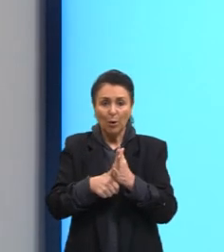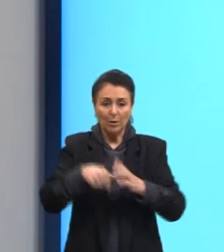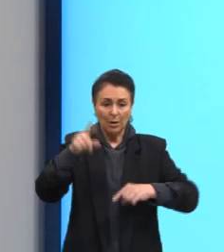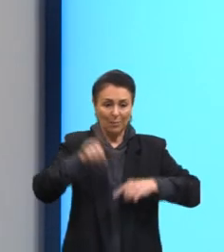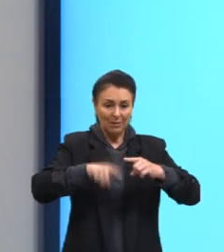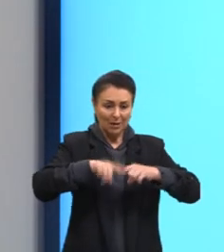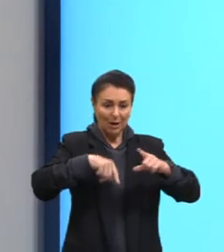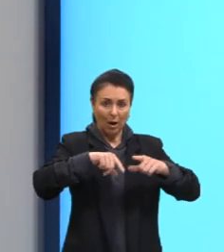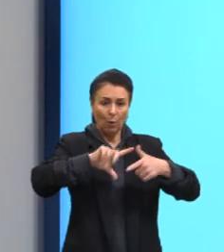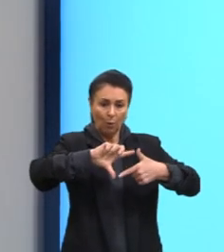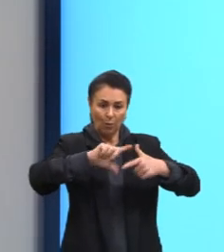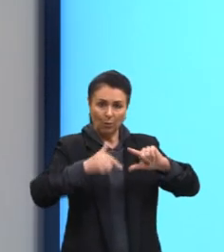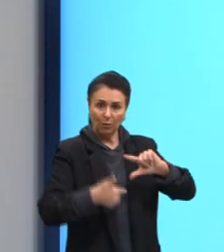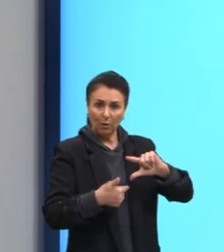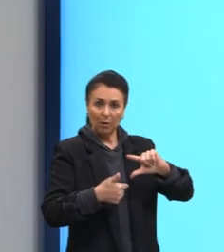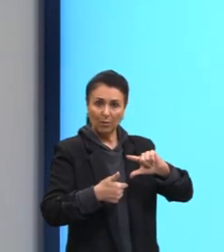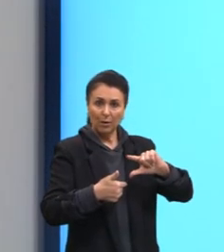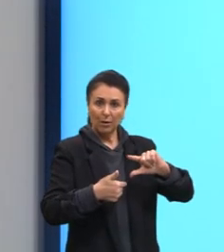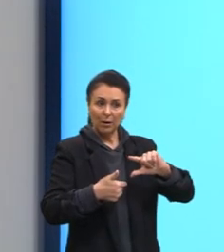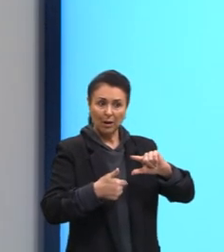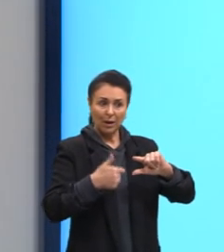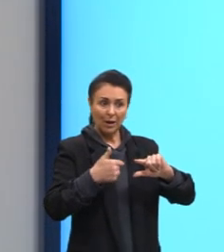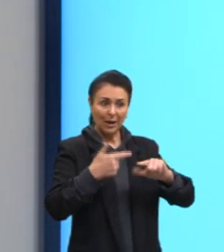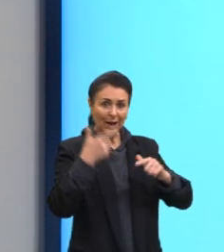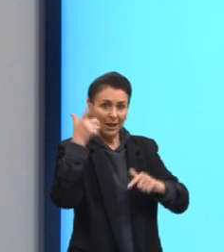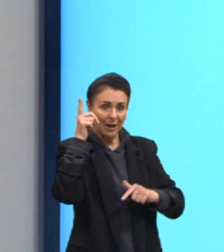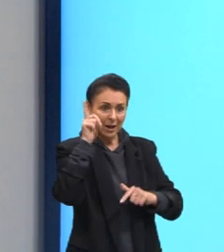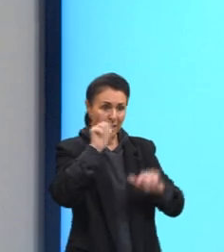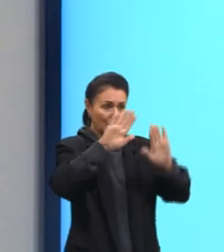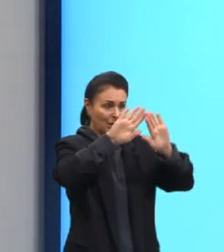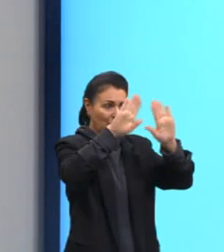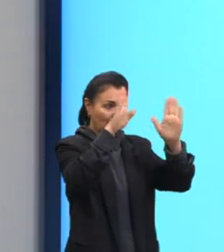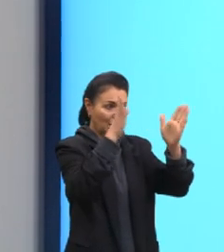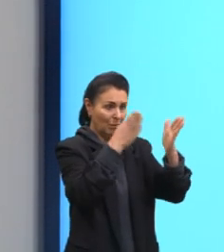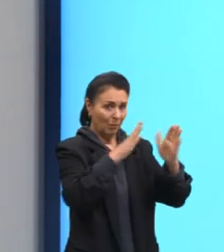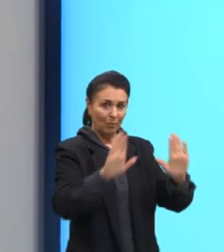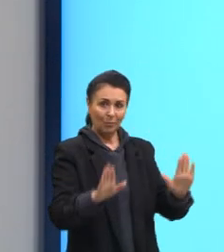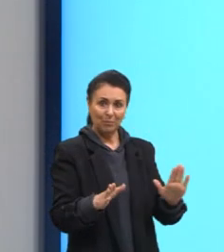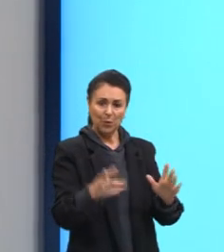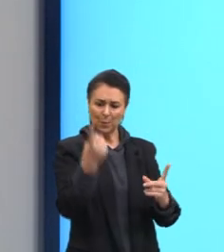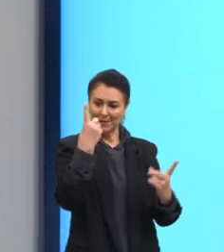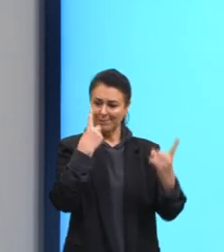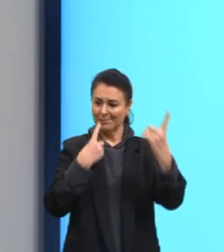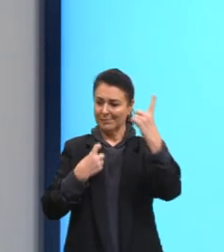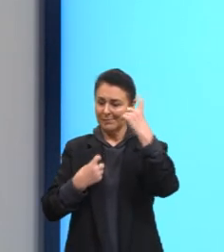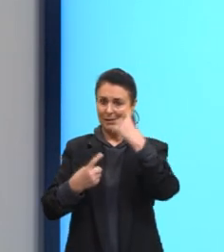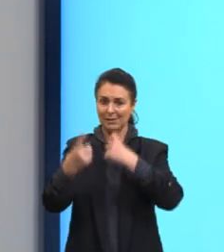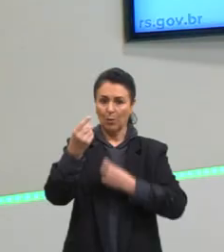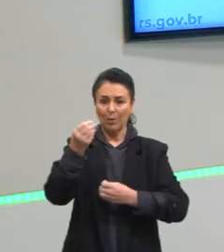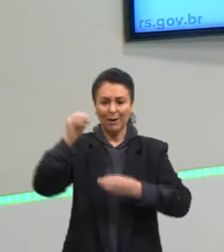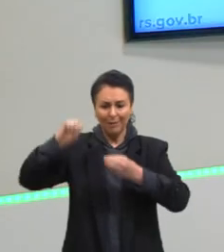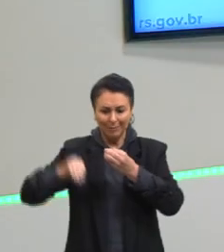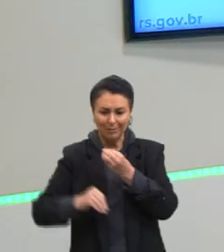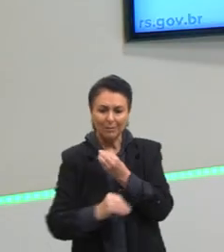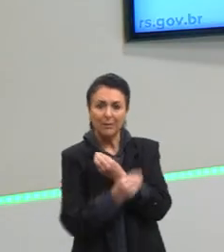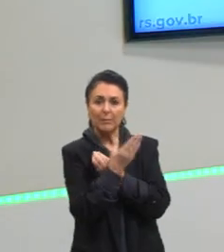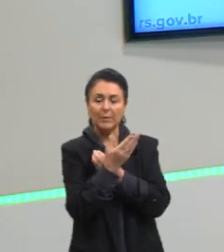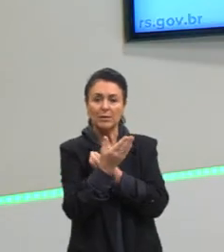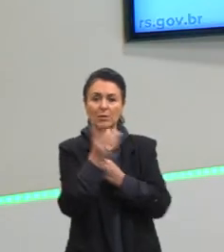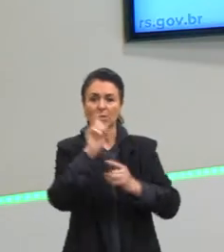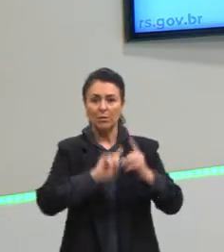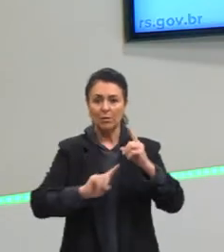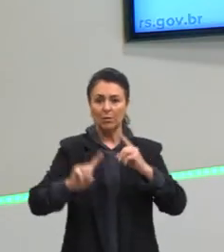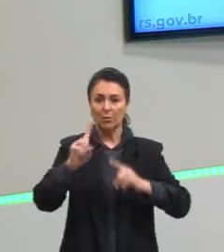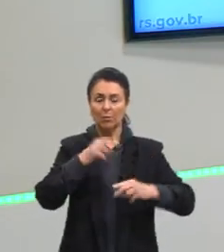estátua certamente com uma expressão aquela estátua instalar a transmitindo algo que era